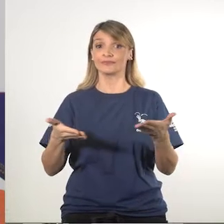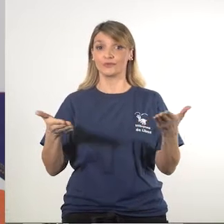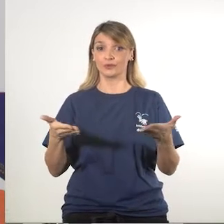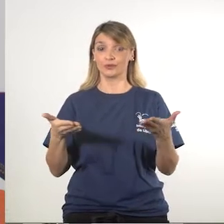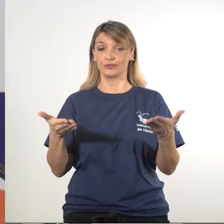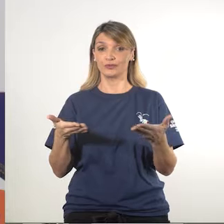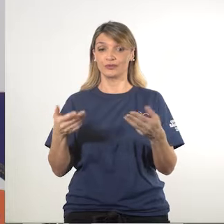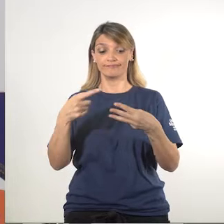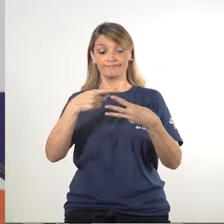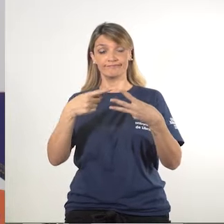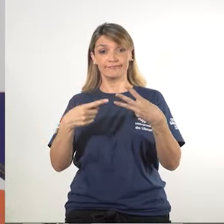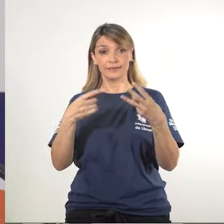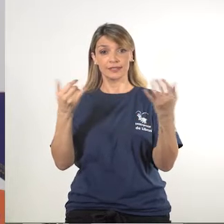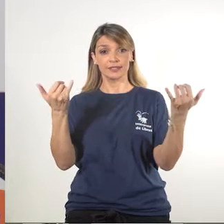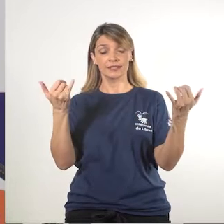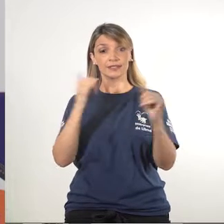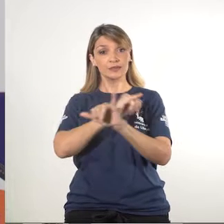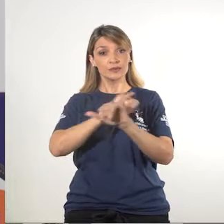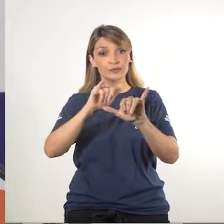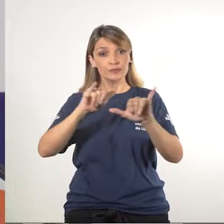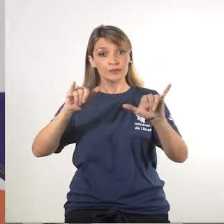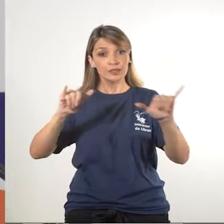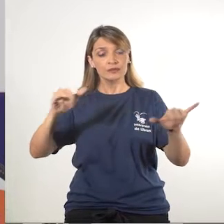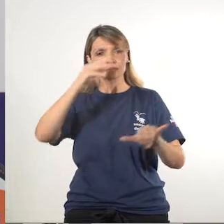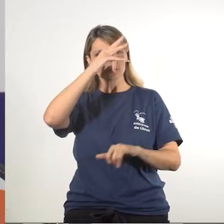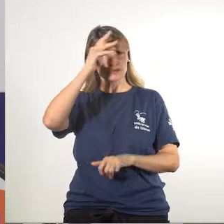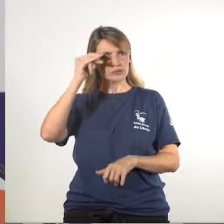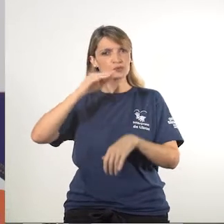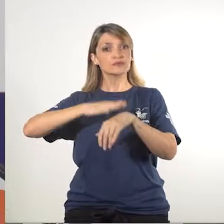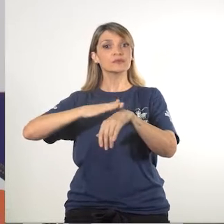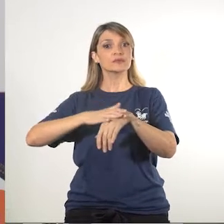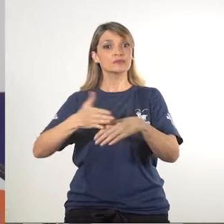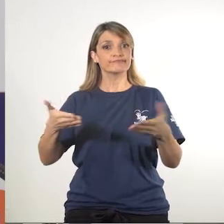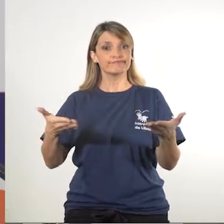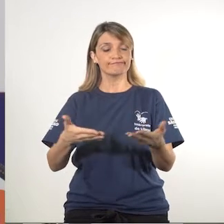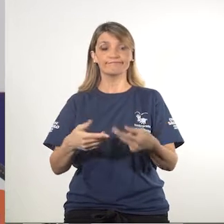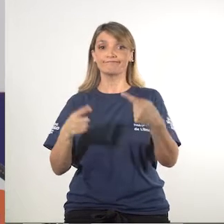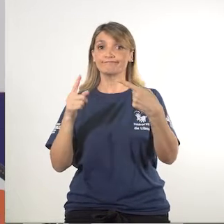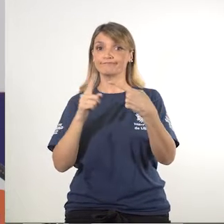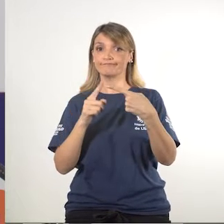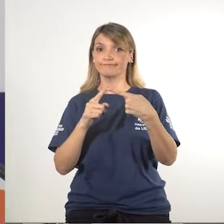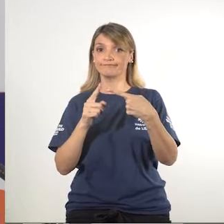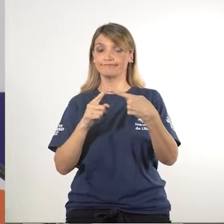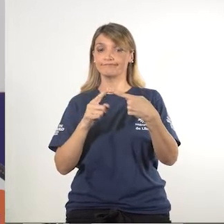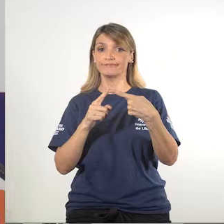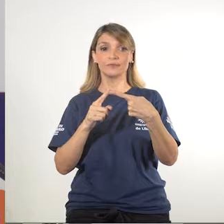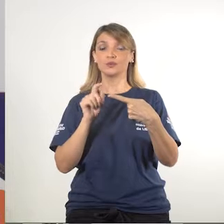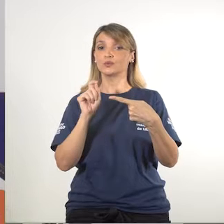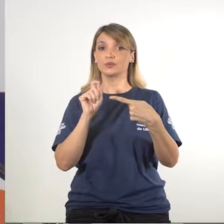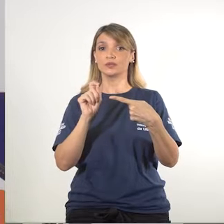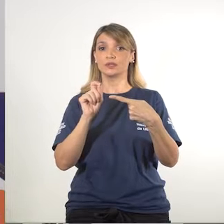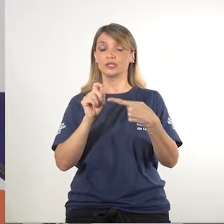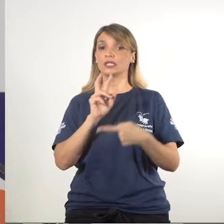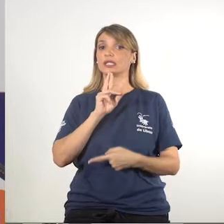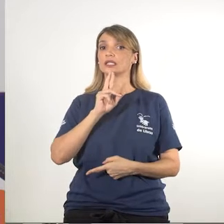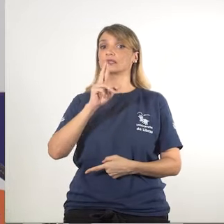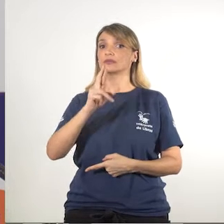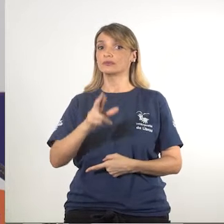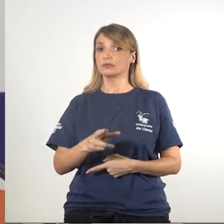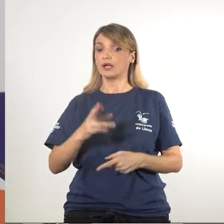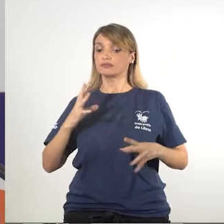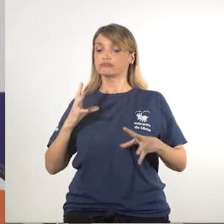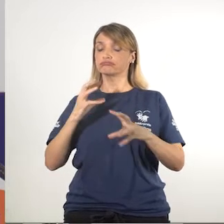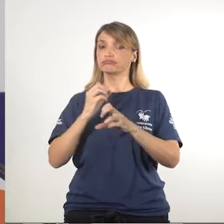3 informes que a Prefeitura gostaria de fazer. O primeiro deles em relação aos resultados